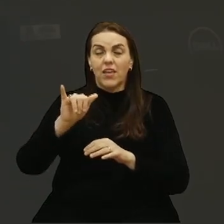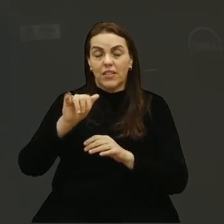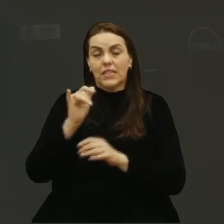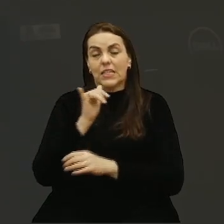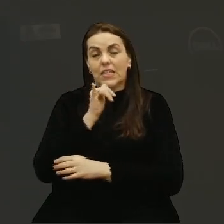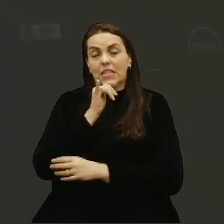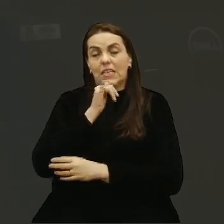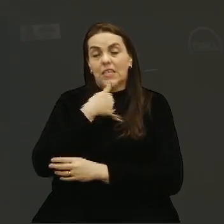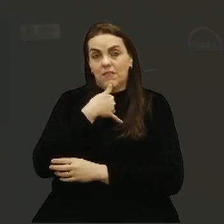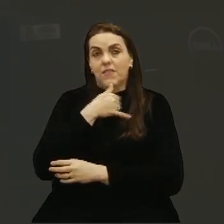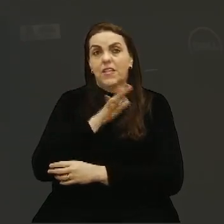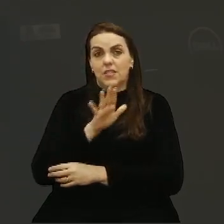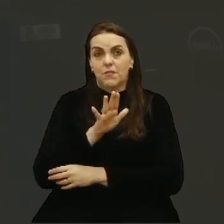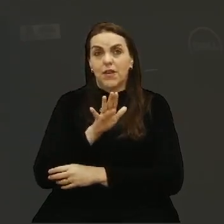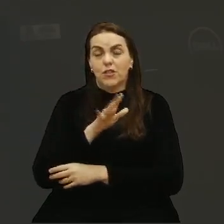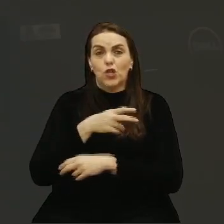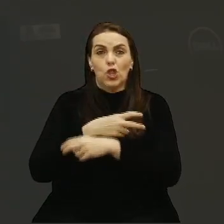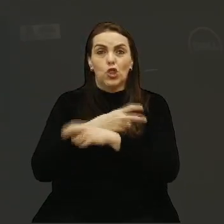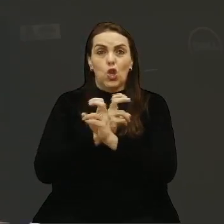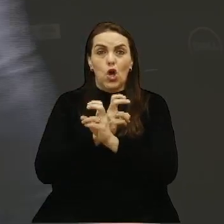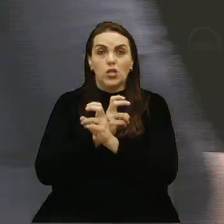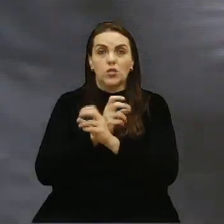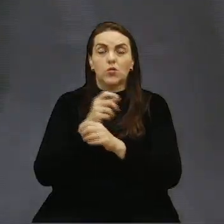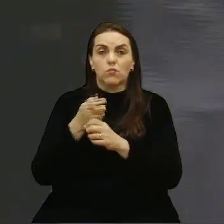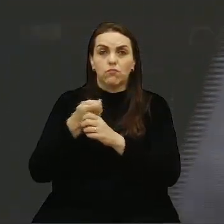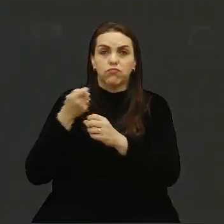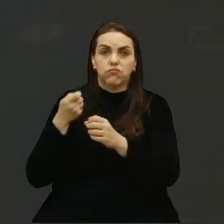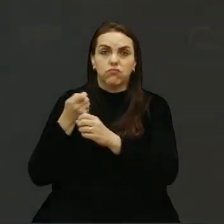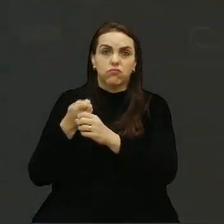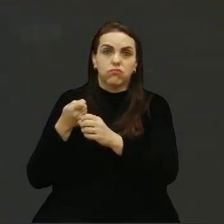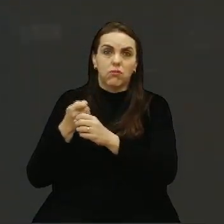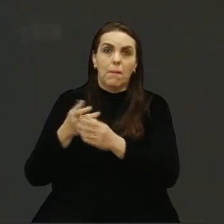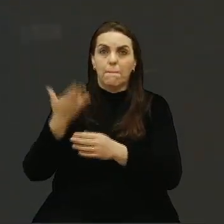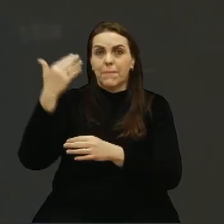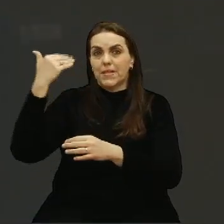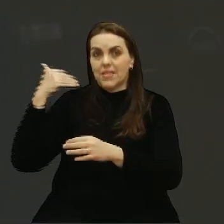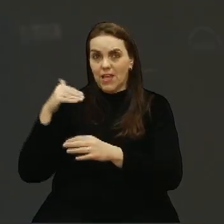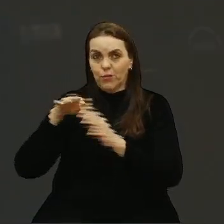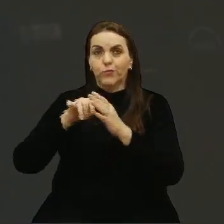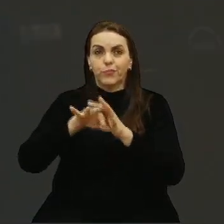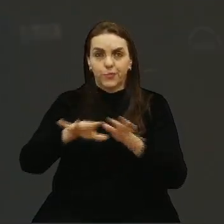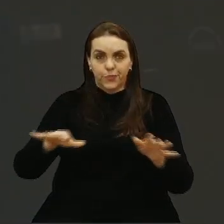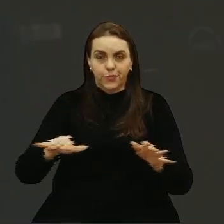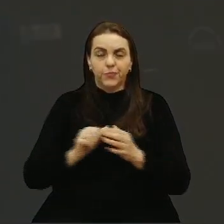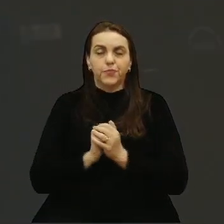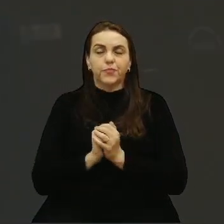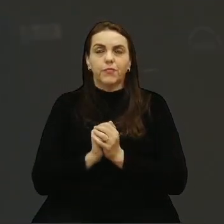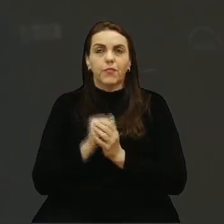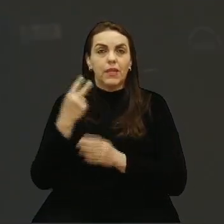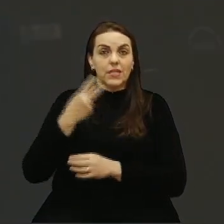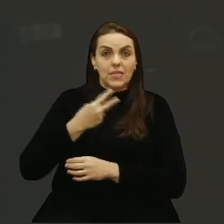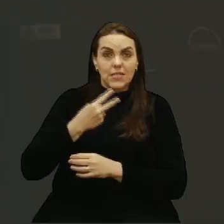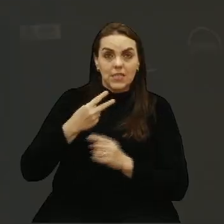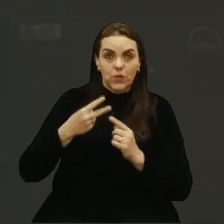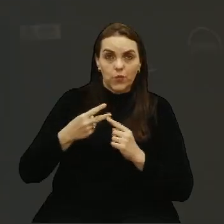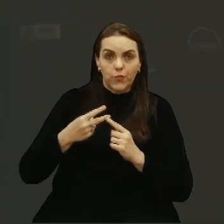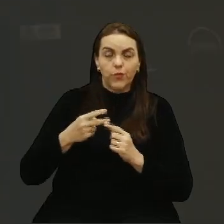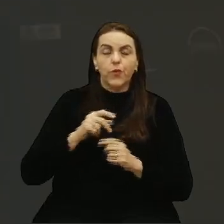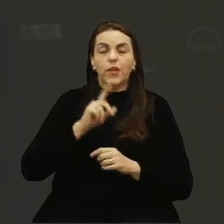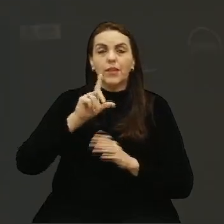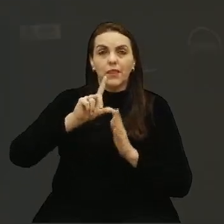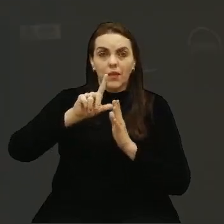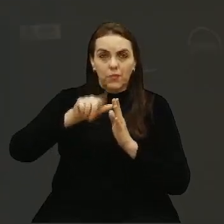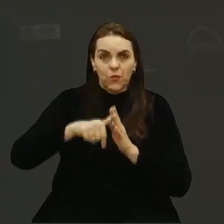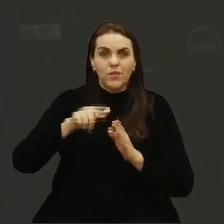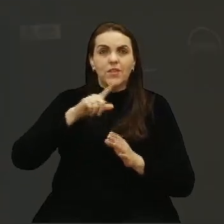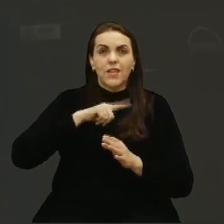infelizmente aqui, pelos agrotóxicos que foram utilizados na área. A segunda questão, depois nós temos